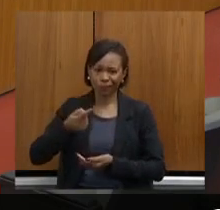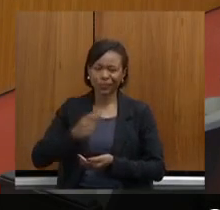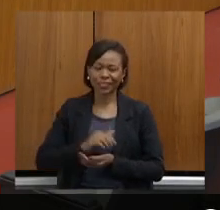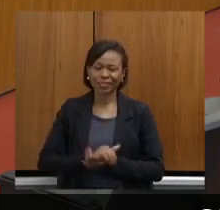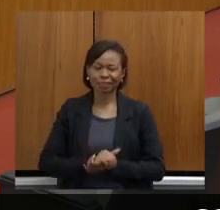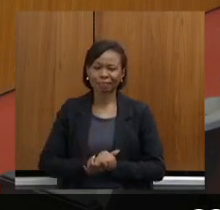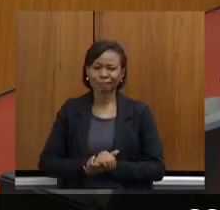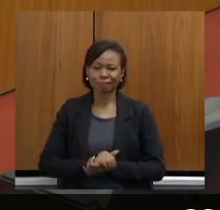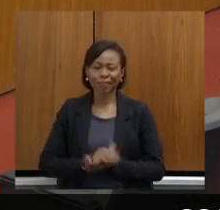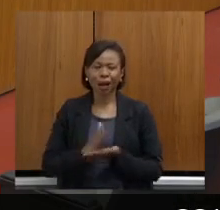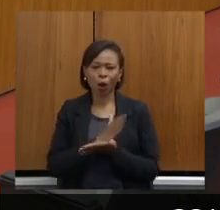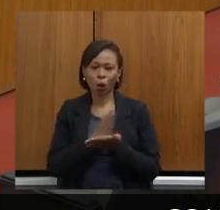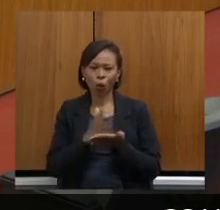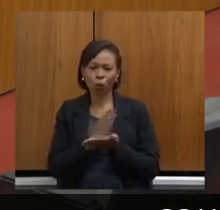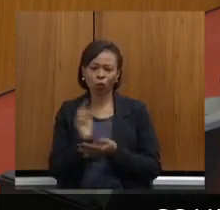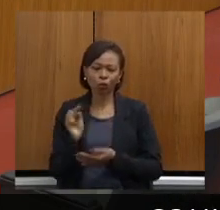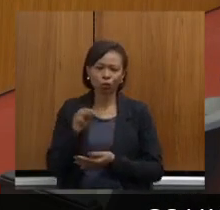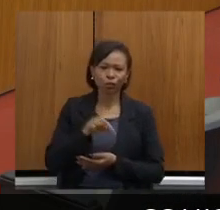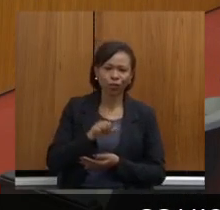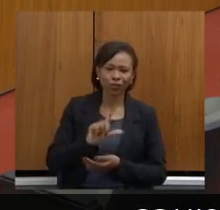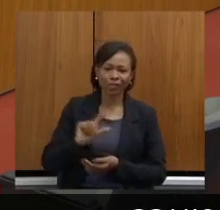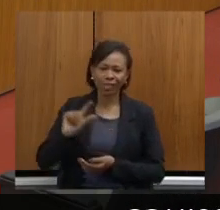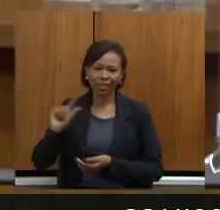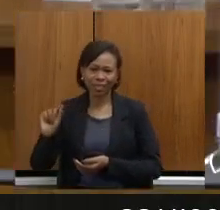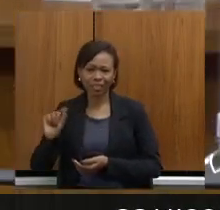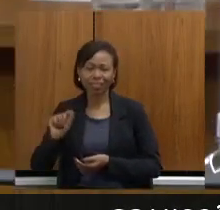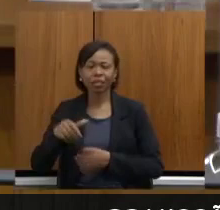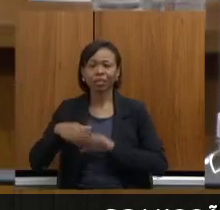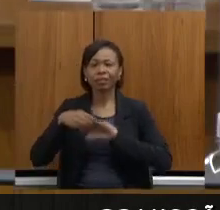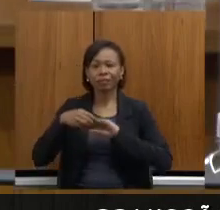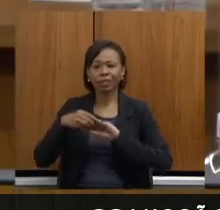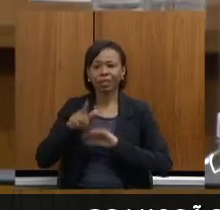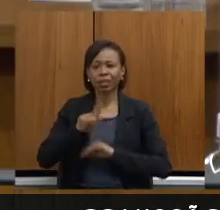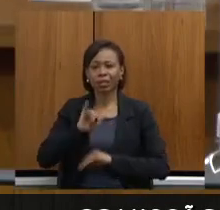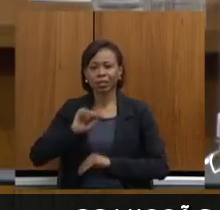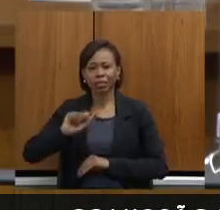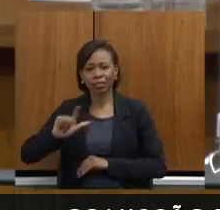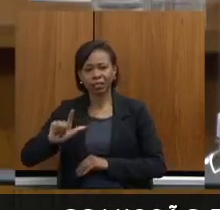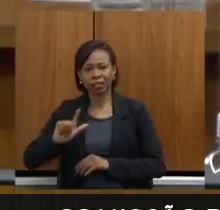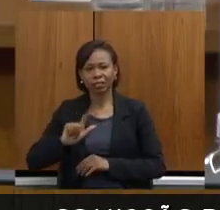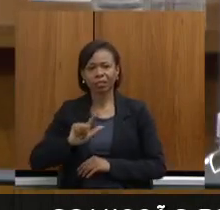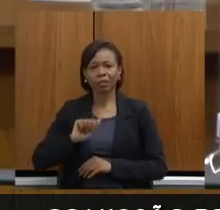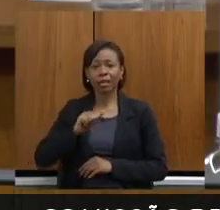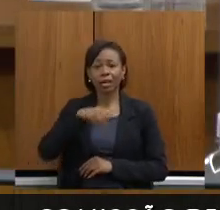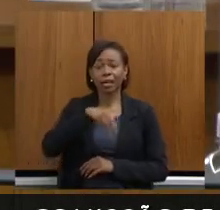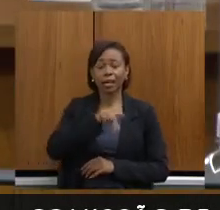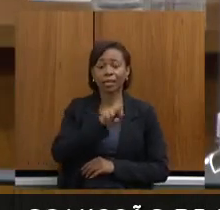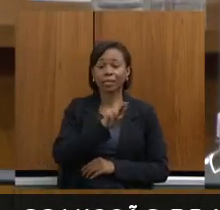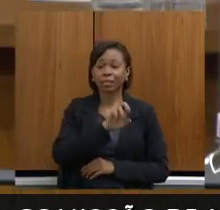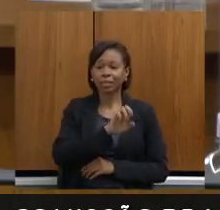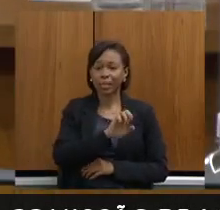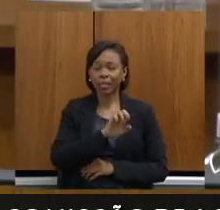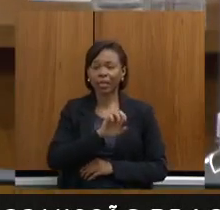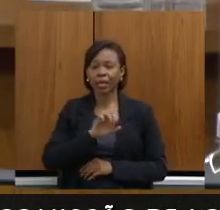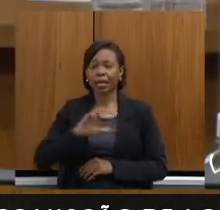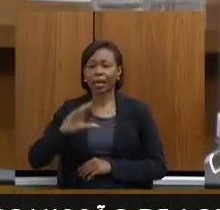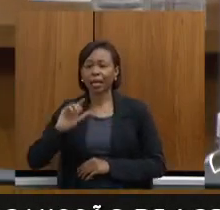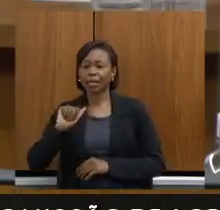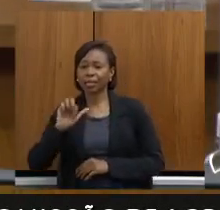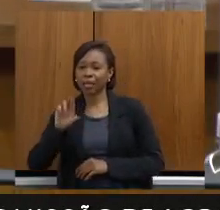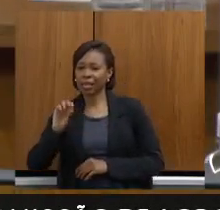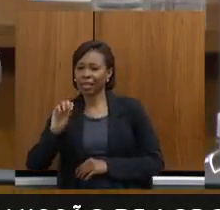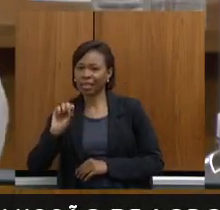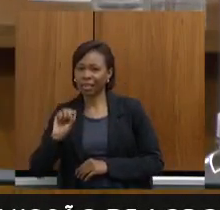alguns já passaram por aqui sair mas também só dá o deputado o seu Pereira Deputado uma ter aqui então deputado Carlos